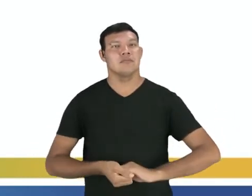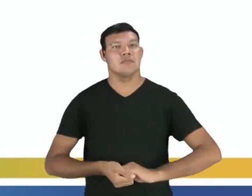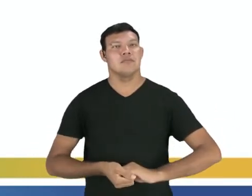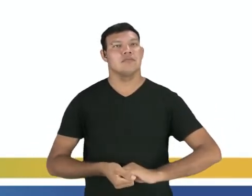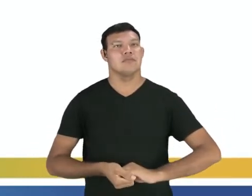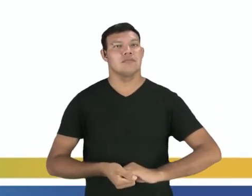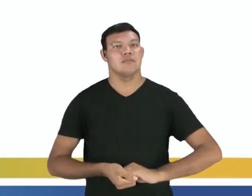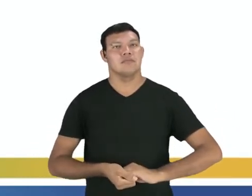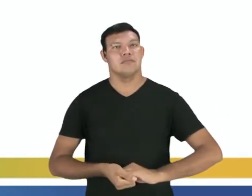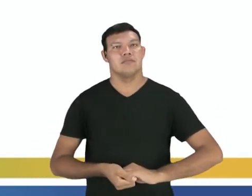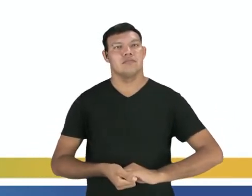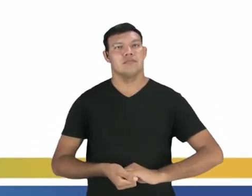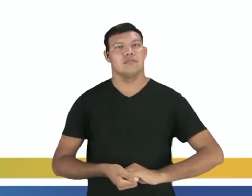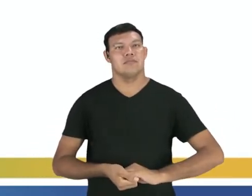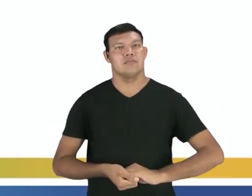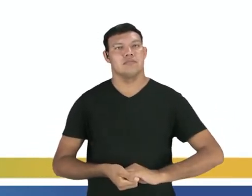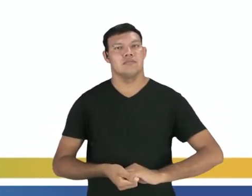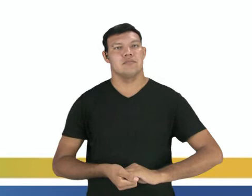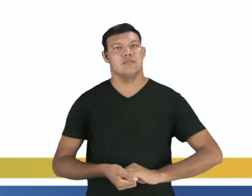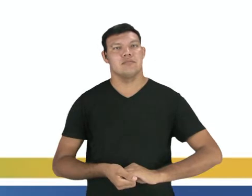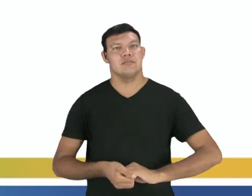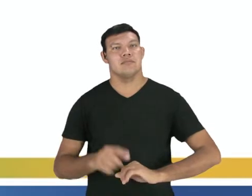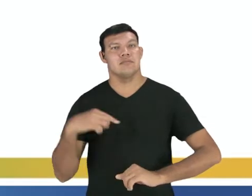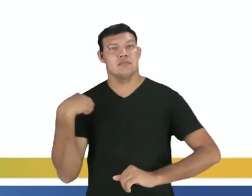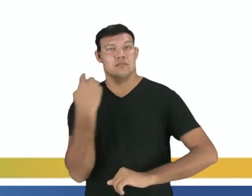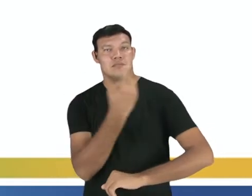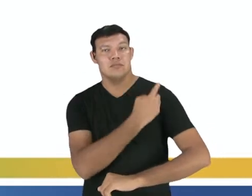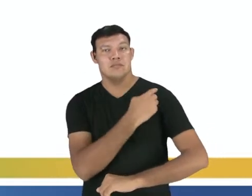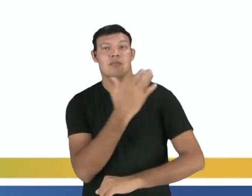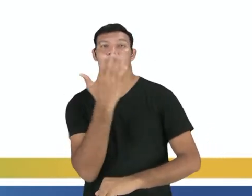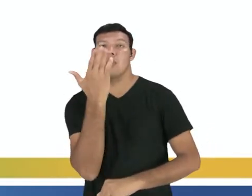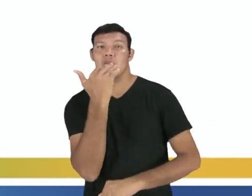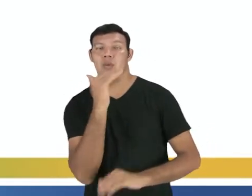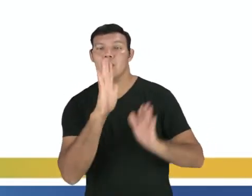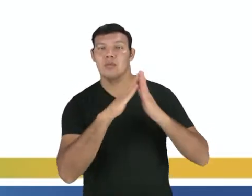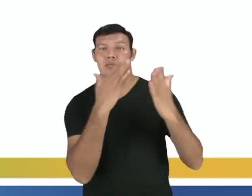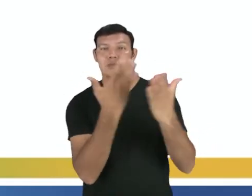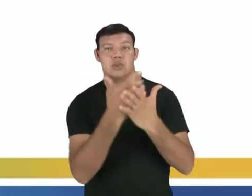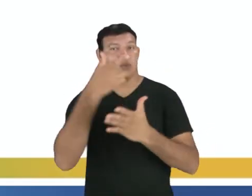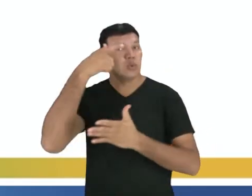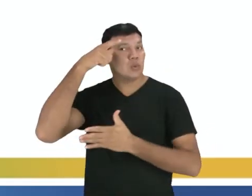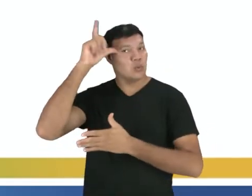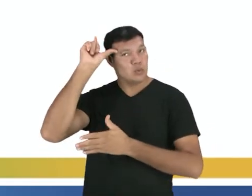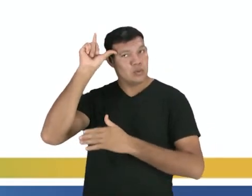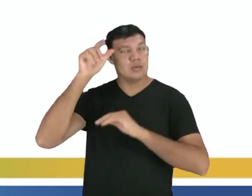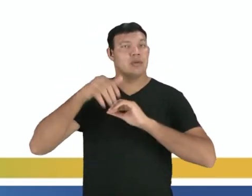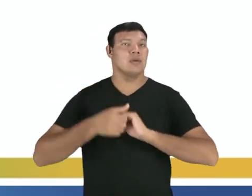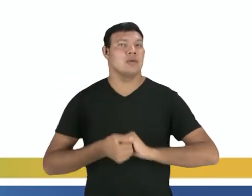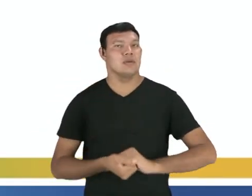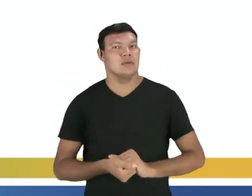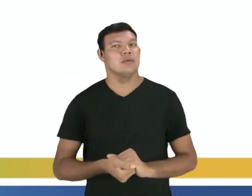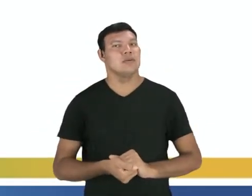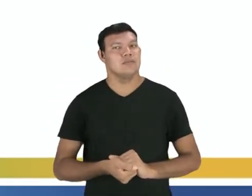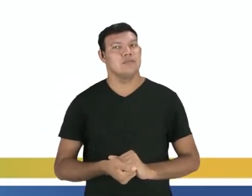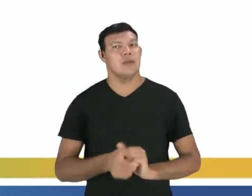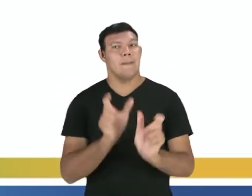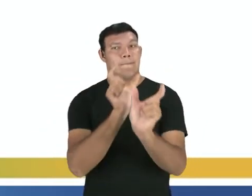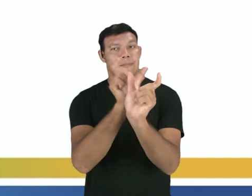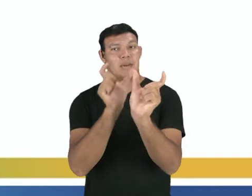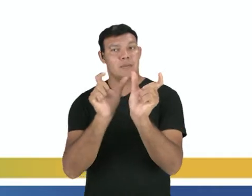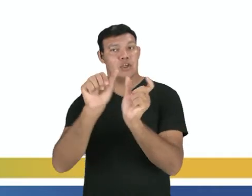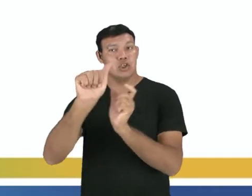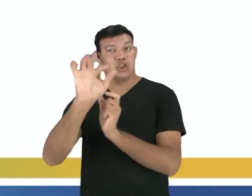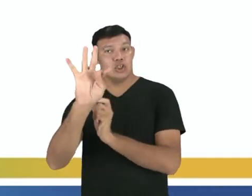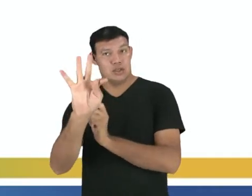with long at yesterdays nós vamos vamos na escola ontem eu indicando o